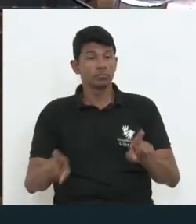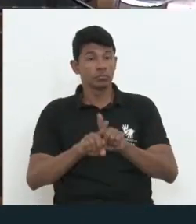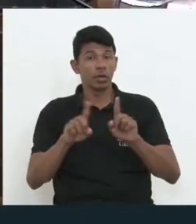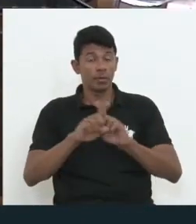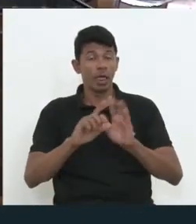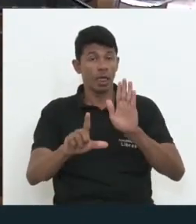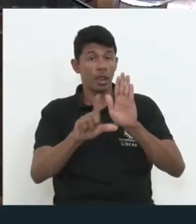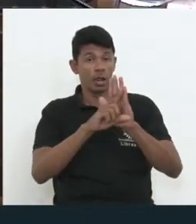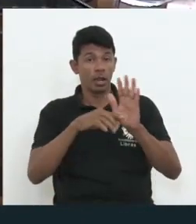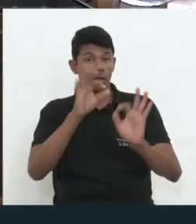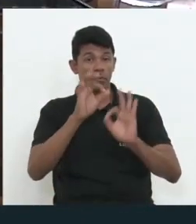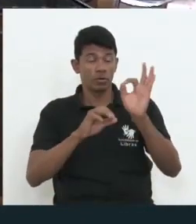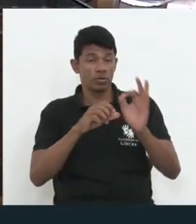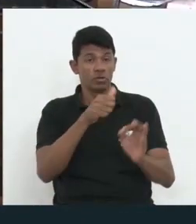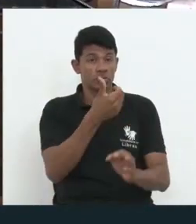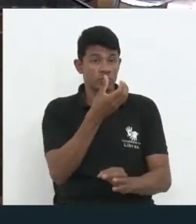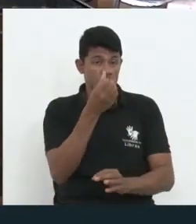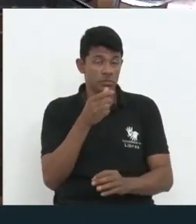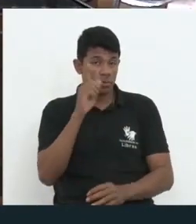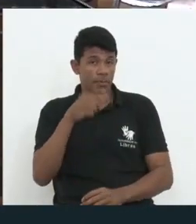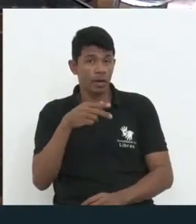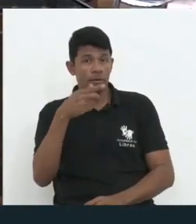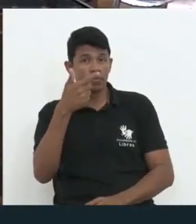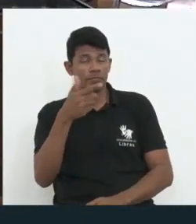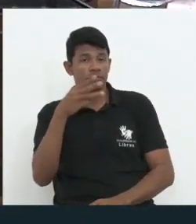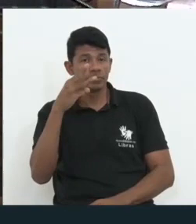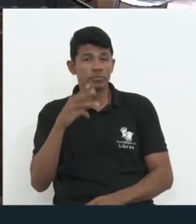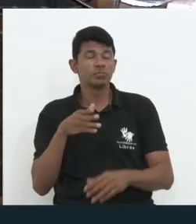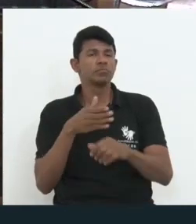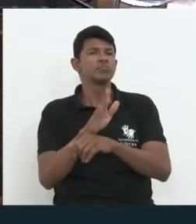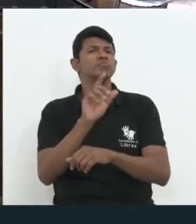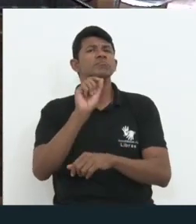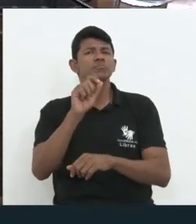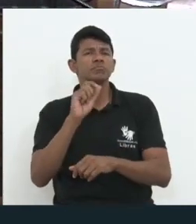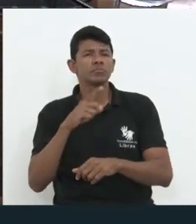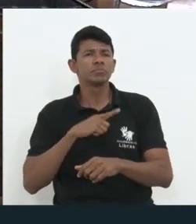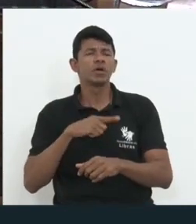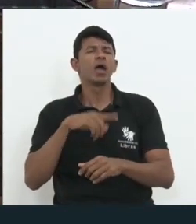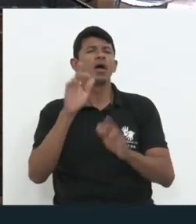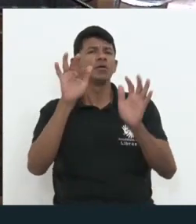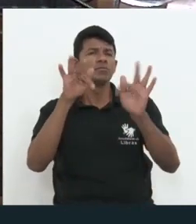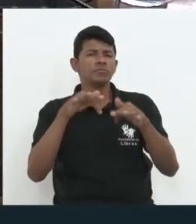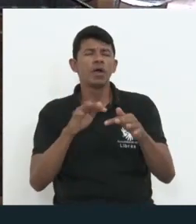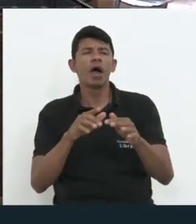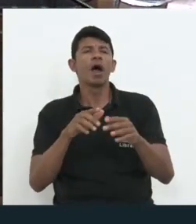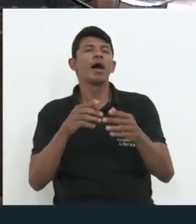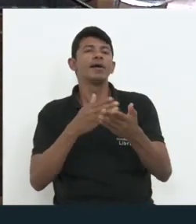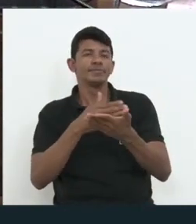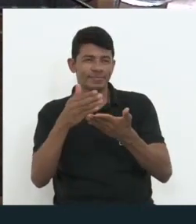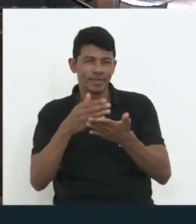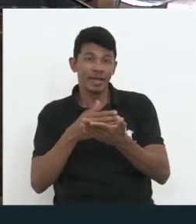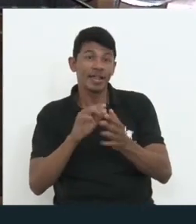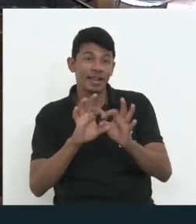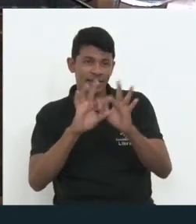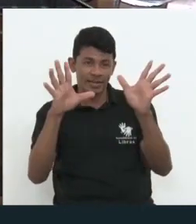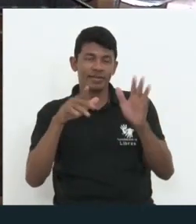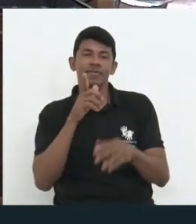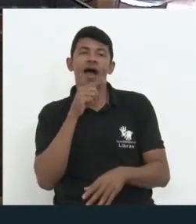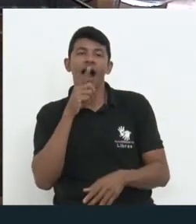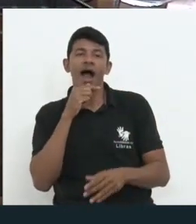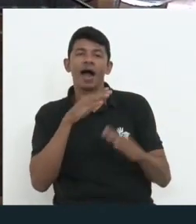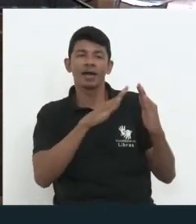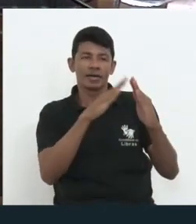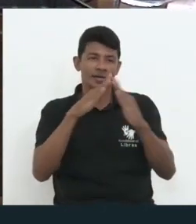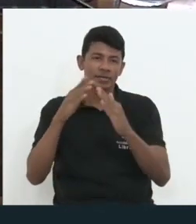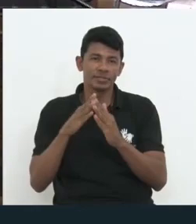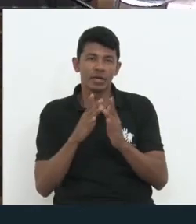lei 1682/23. Dispõe sobre a oferta gratuita de água da casa nos estabelecimentos comerciais